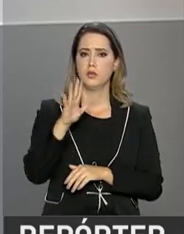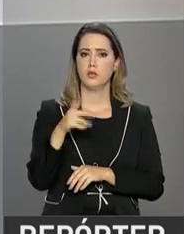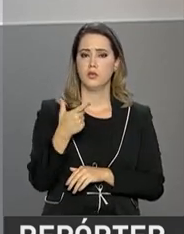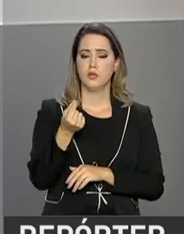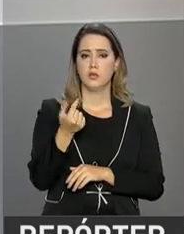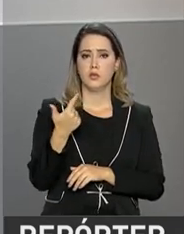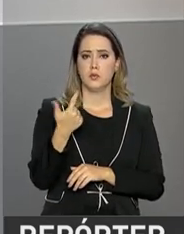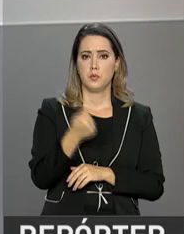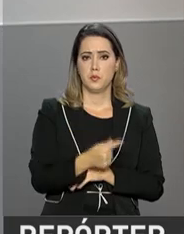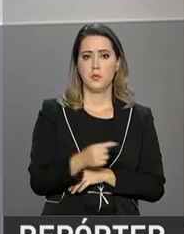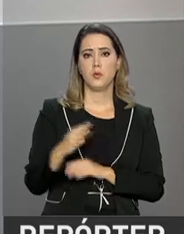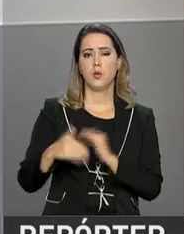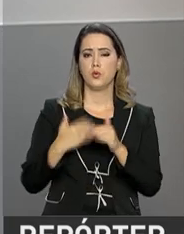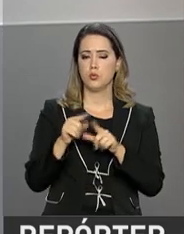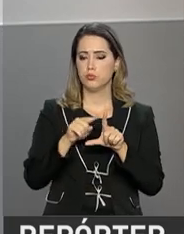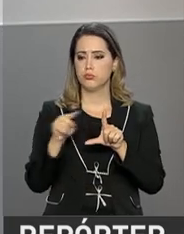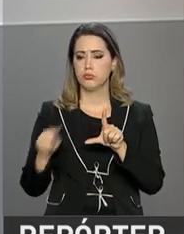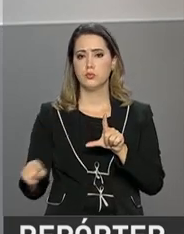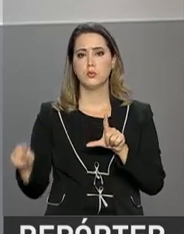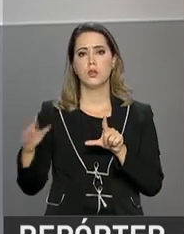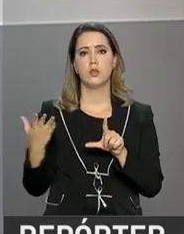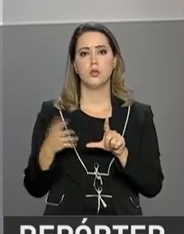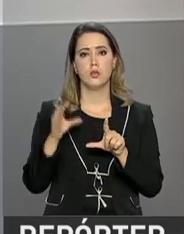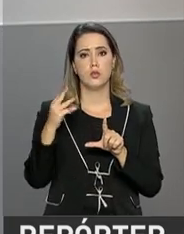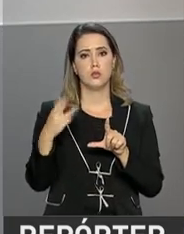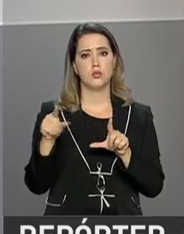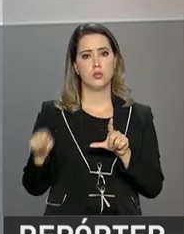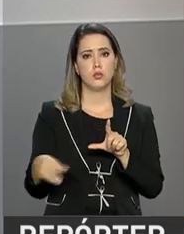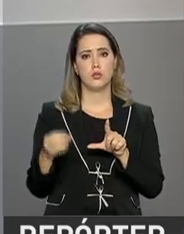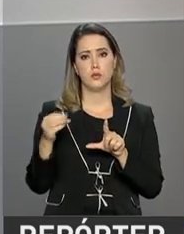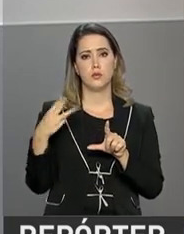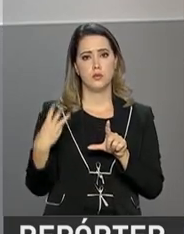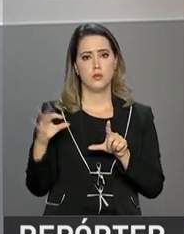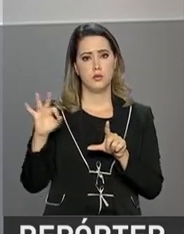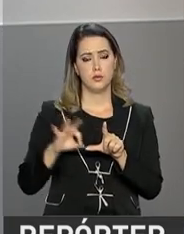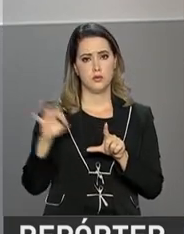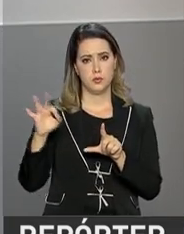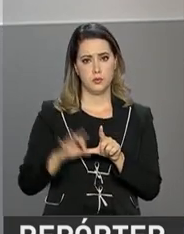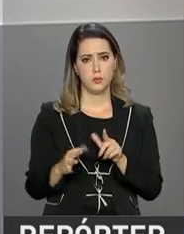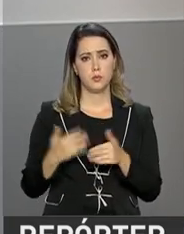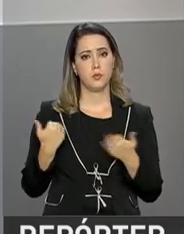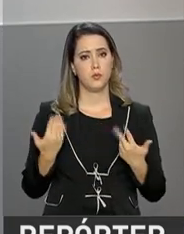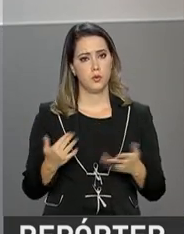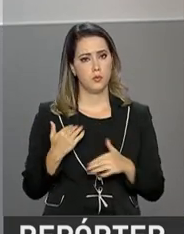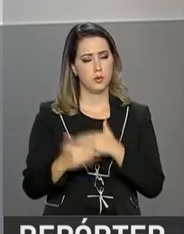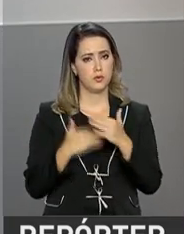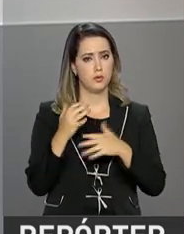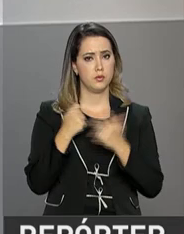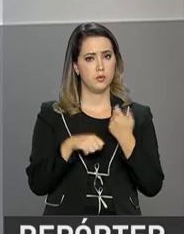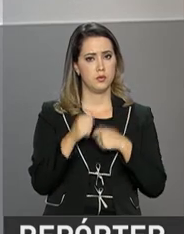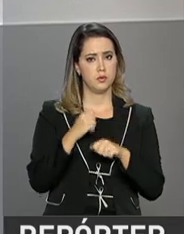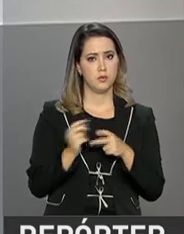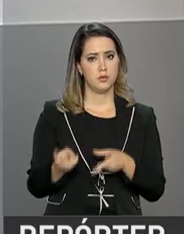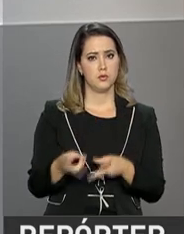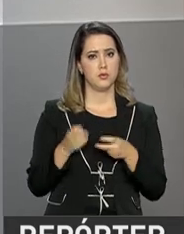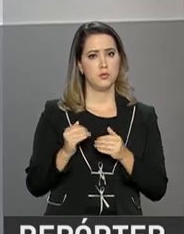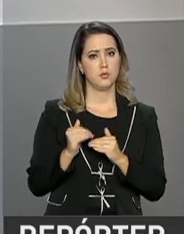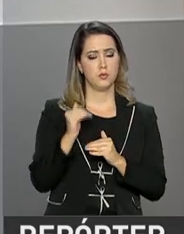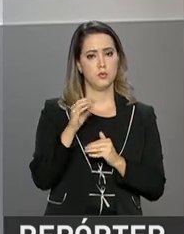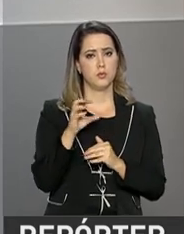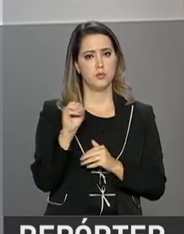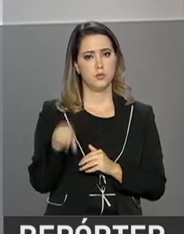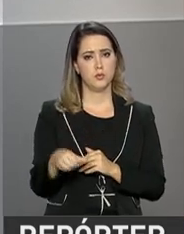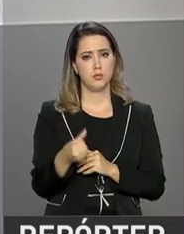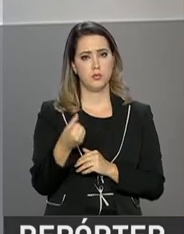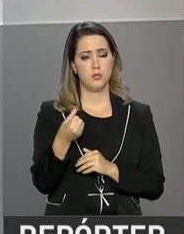2017 continua caindo e agora é de 3,03 por cento para o crescimento da economia a estimativa subiu para